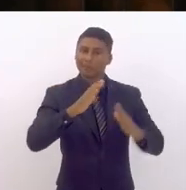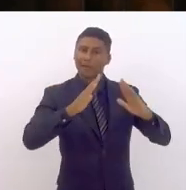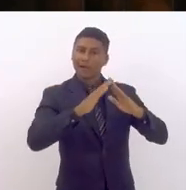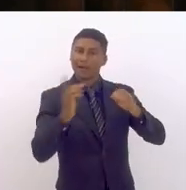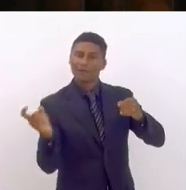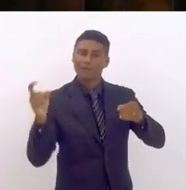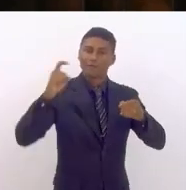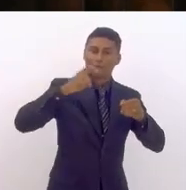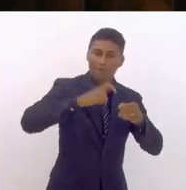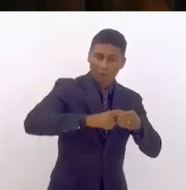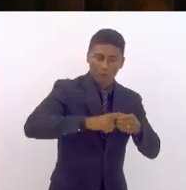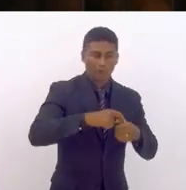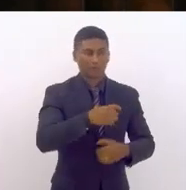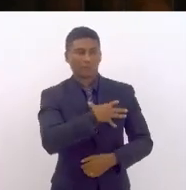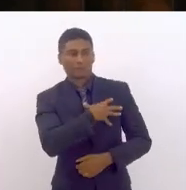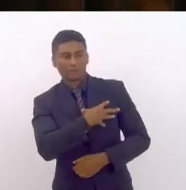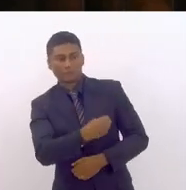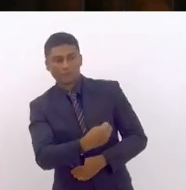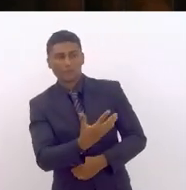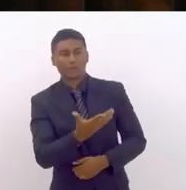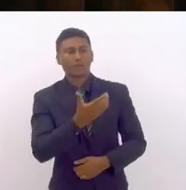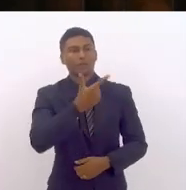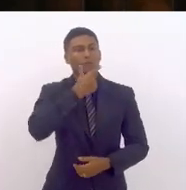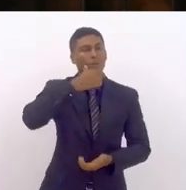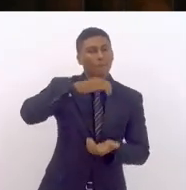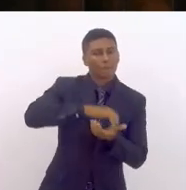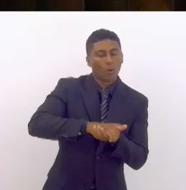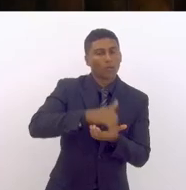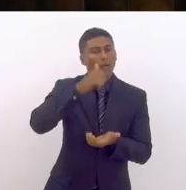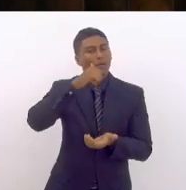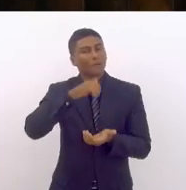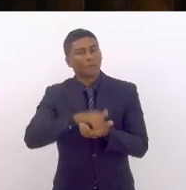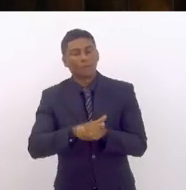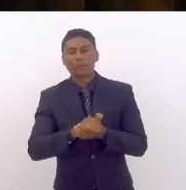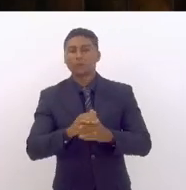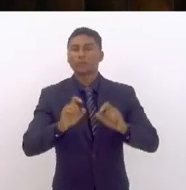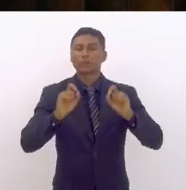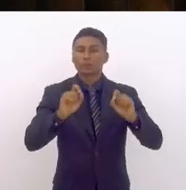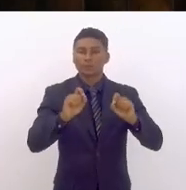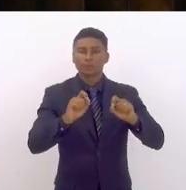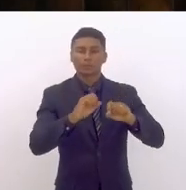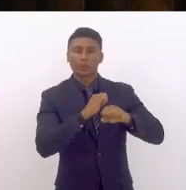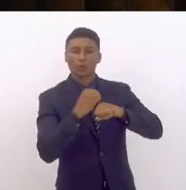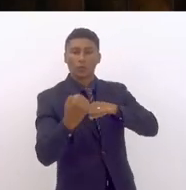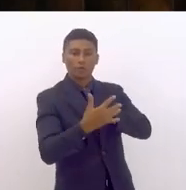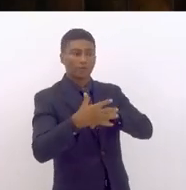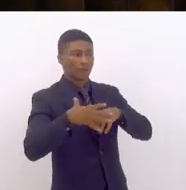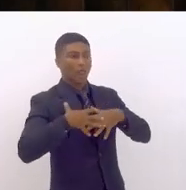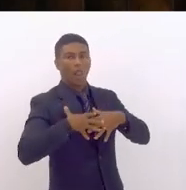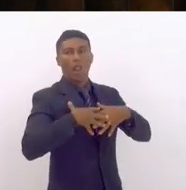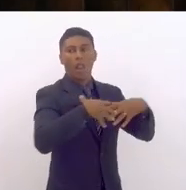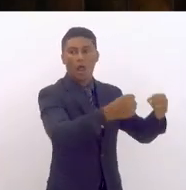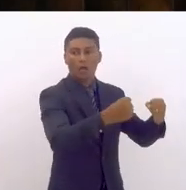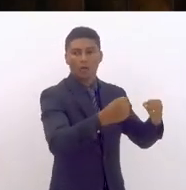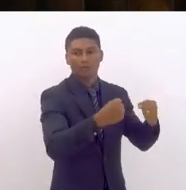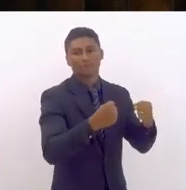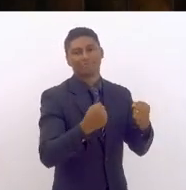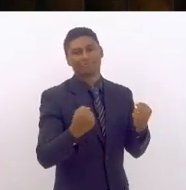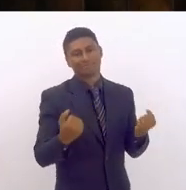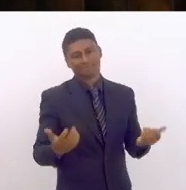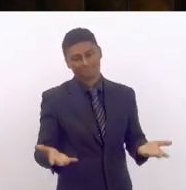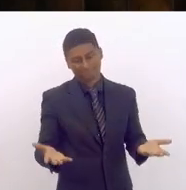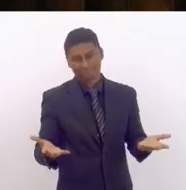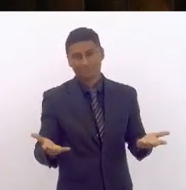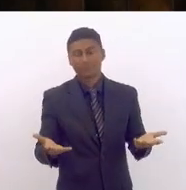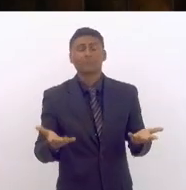casa, para os seus filhos, para os seus esposos, as esposas. O que eu quero dizer com isso? Não adianta